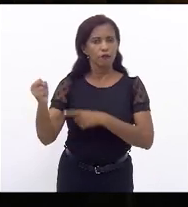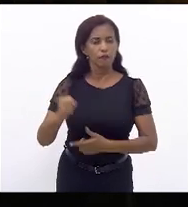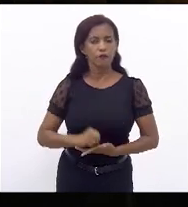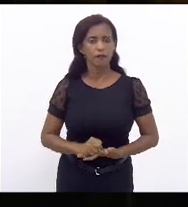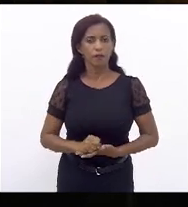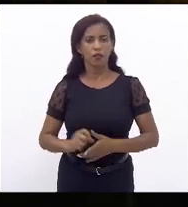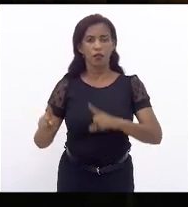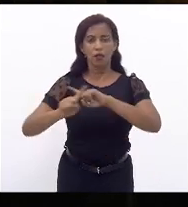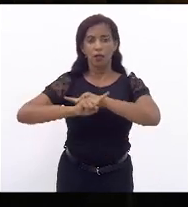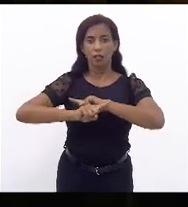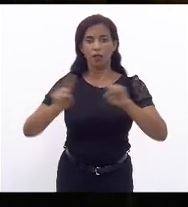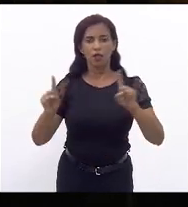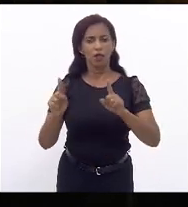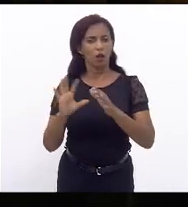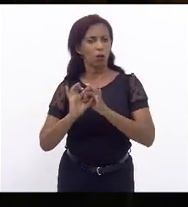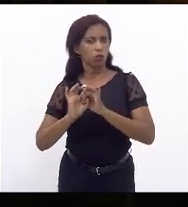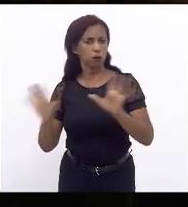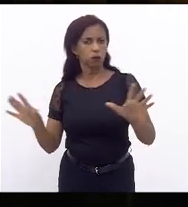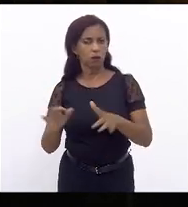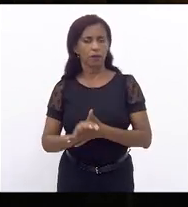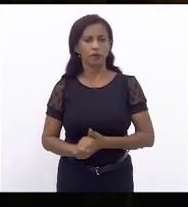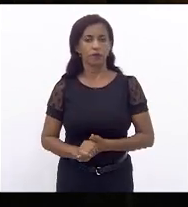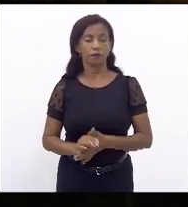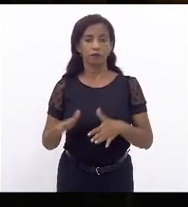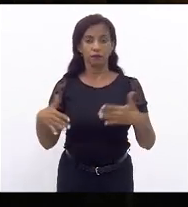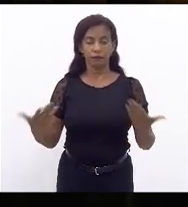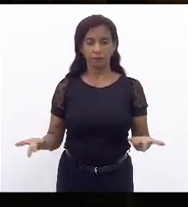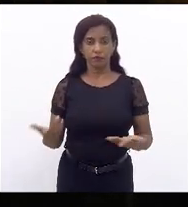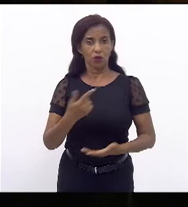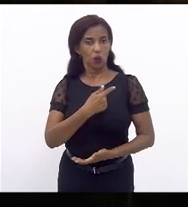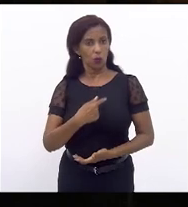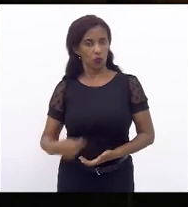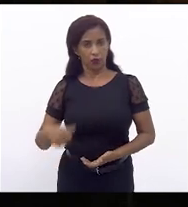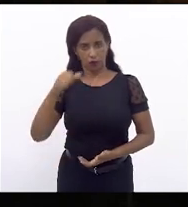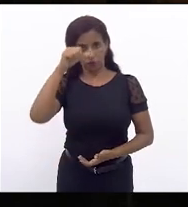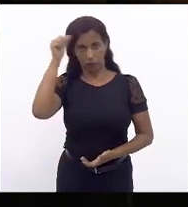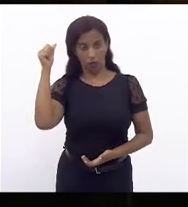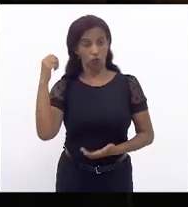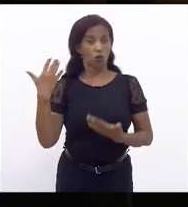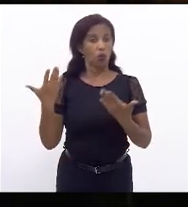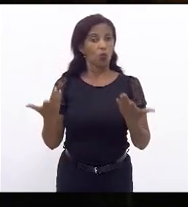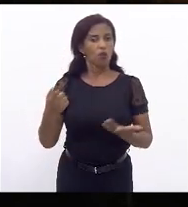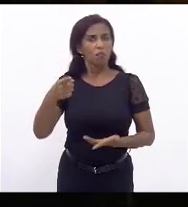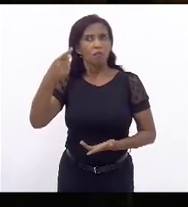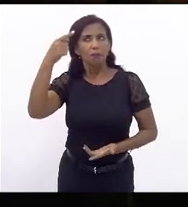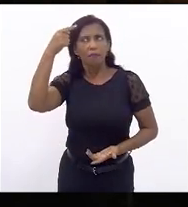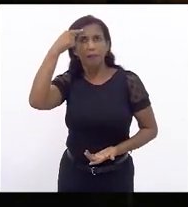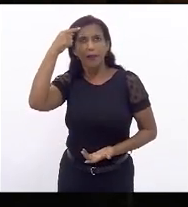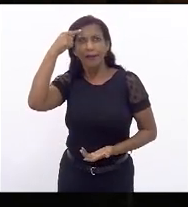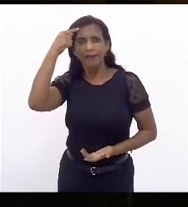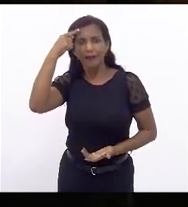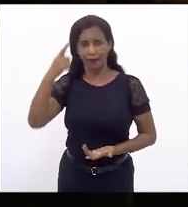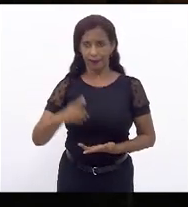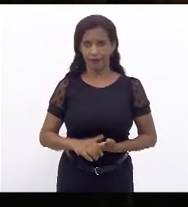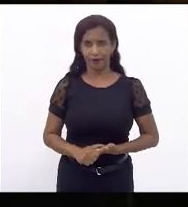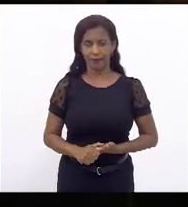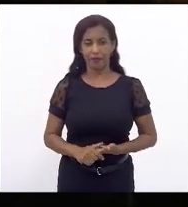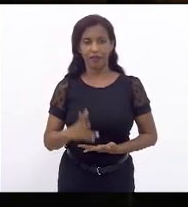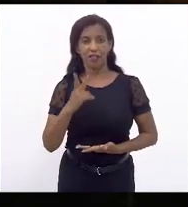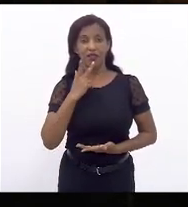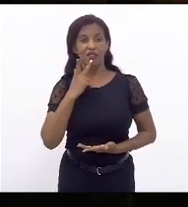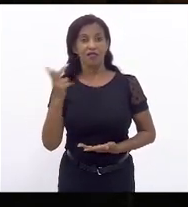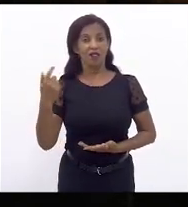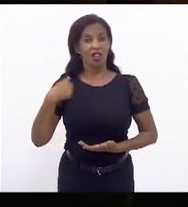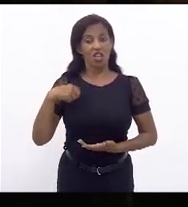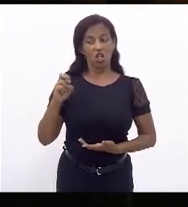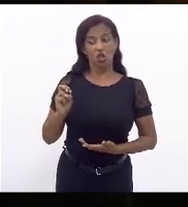E não abro mão. Então, governador, quando o senhor pensar em falar que